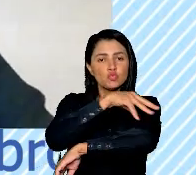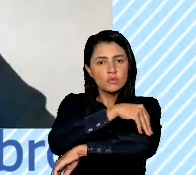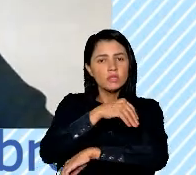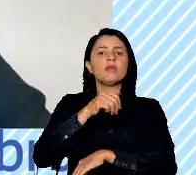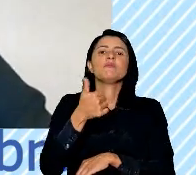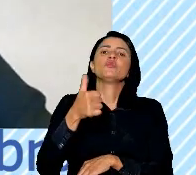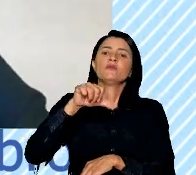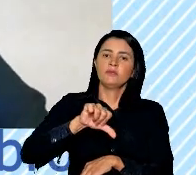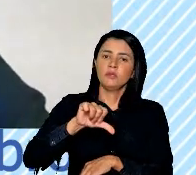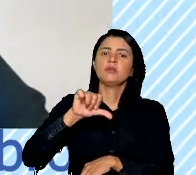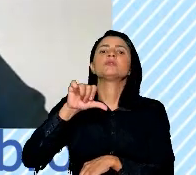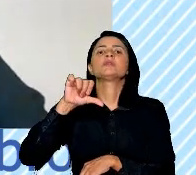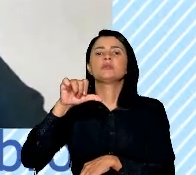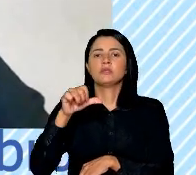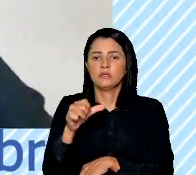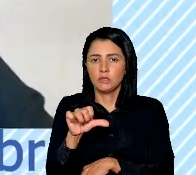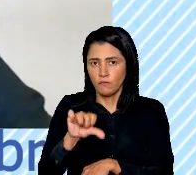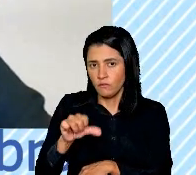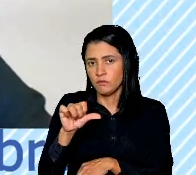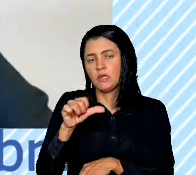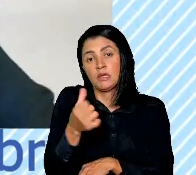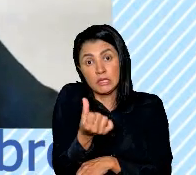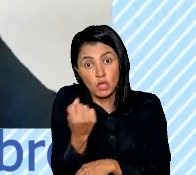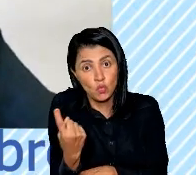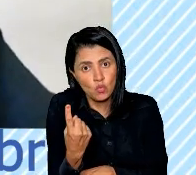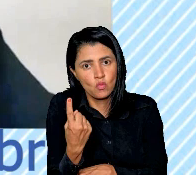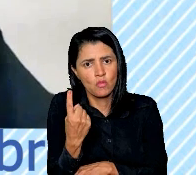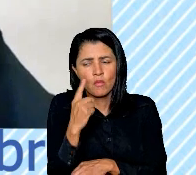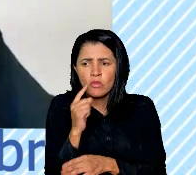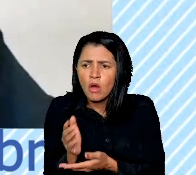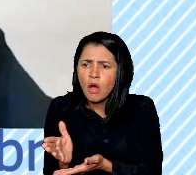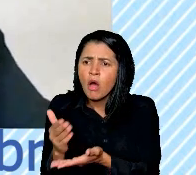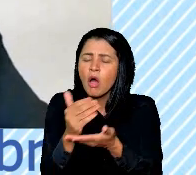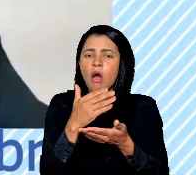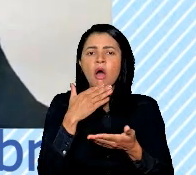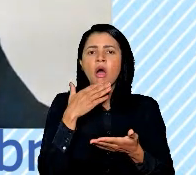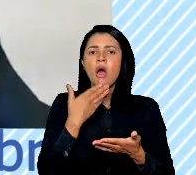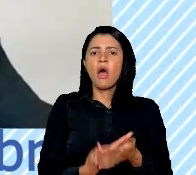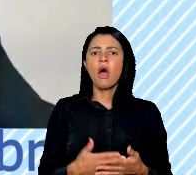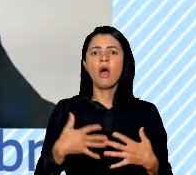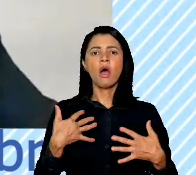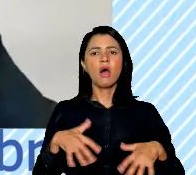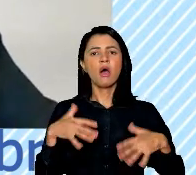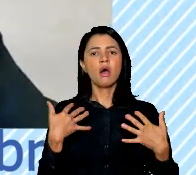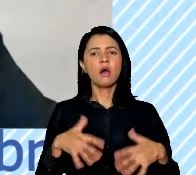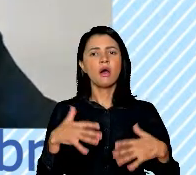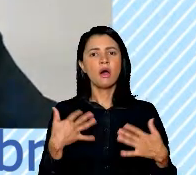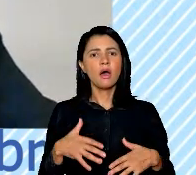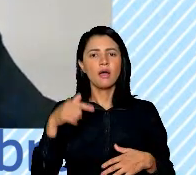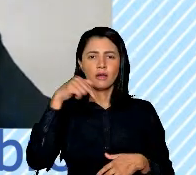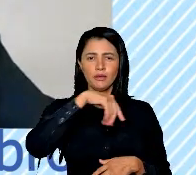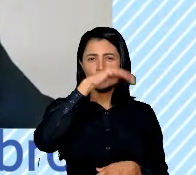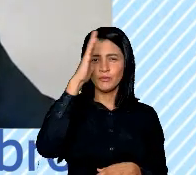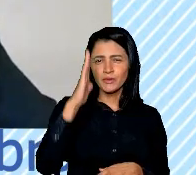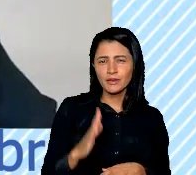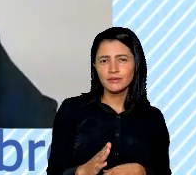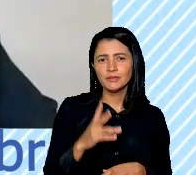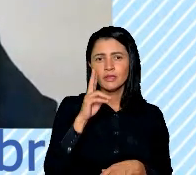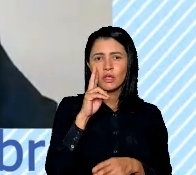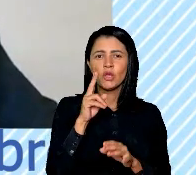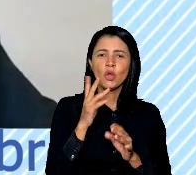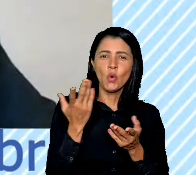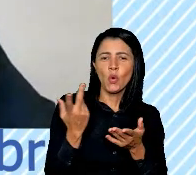1971. Quando eu levantei esses dados, eu fiquei surpresa. E no nosso país, embora venha de longe esse